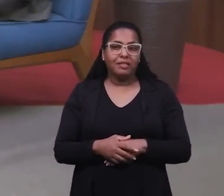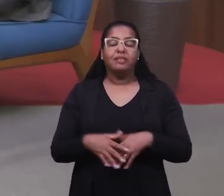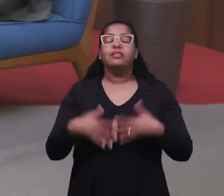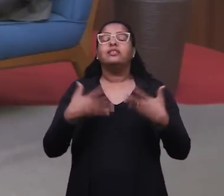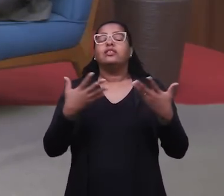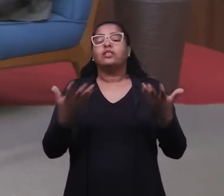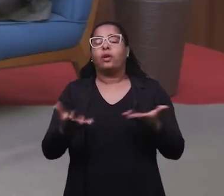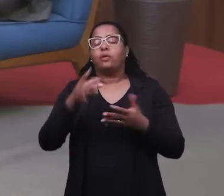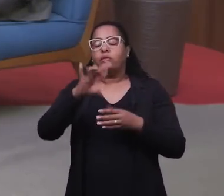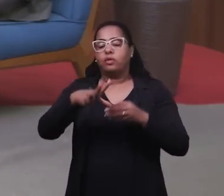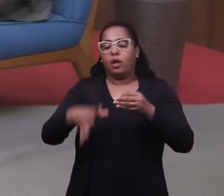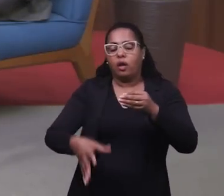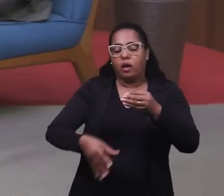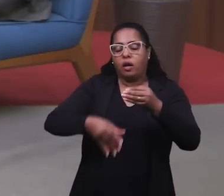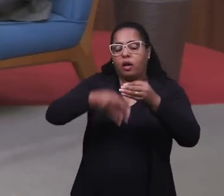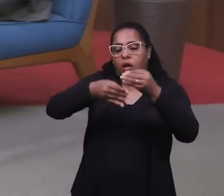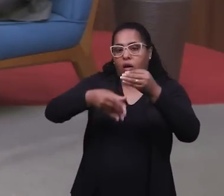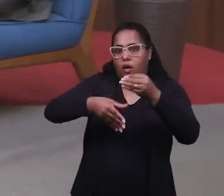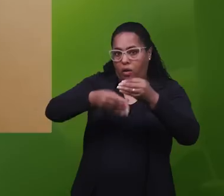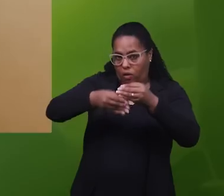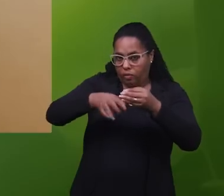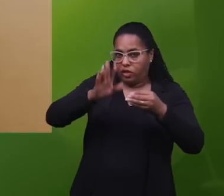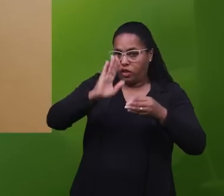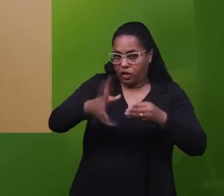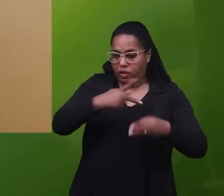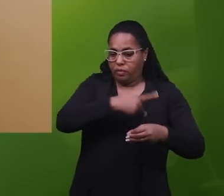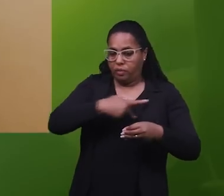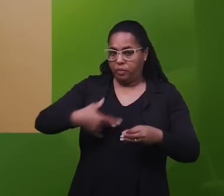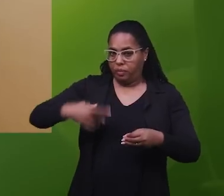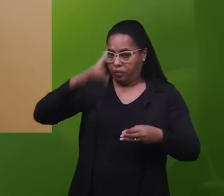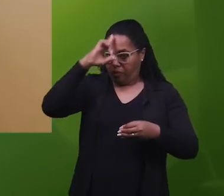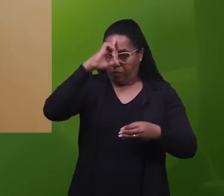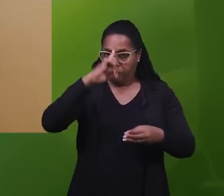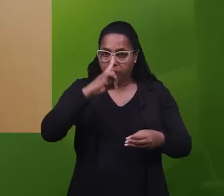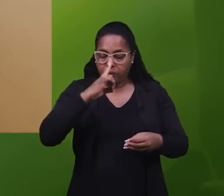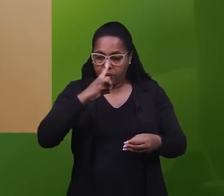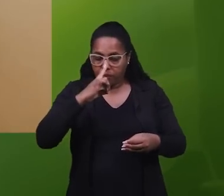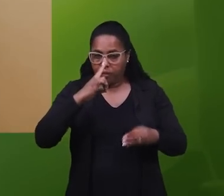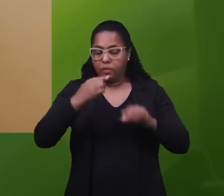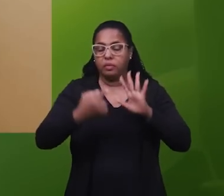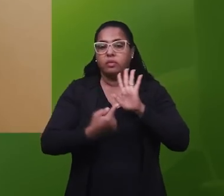Apenas acrescentando ou complementando o que Daniel já disse,